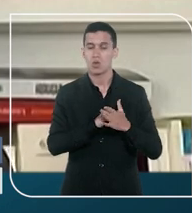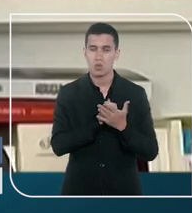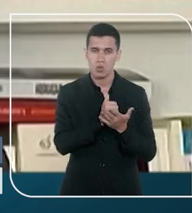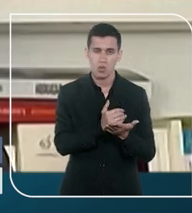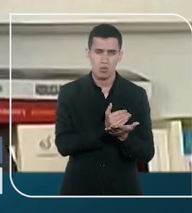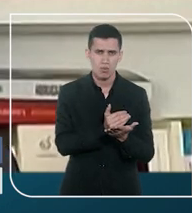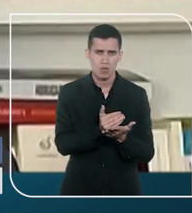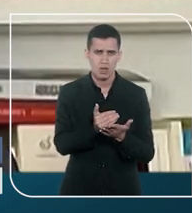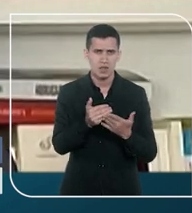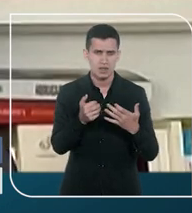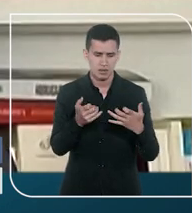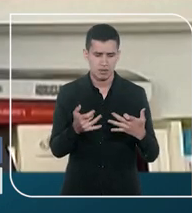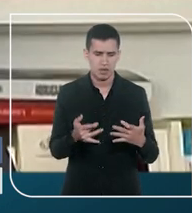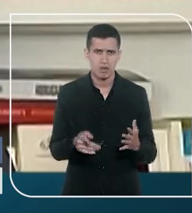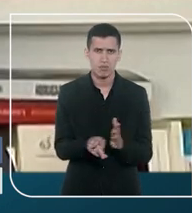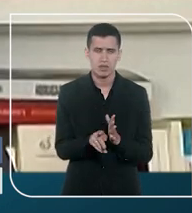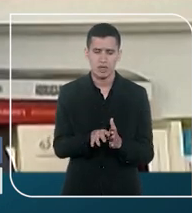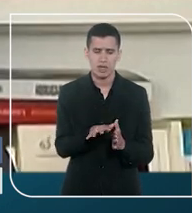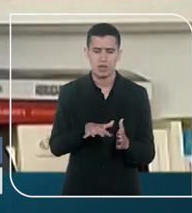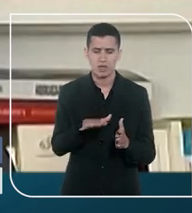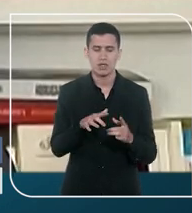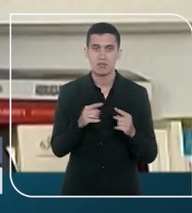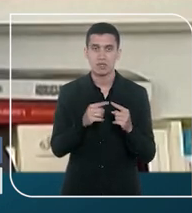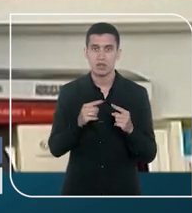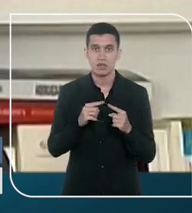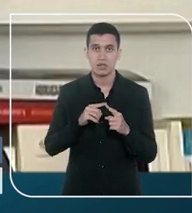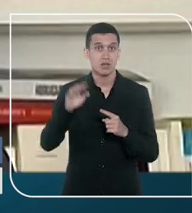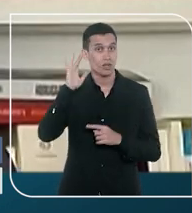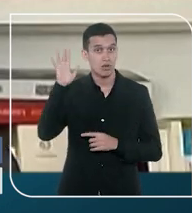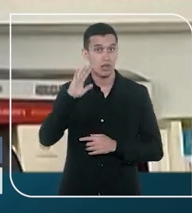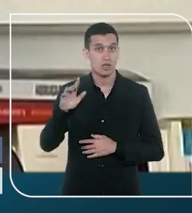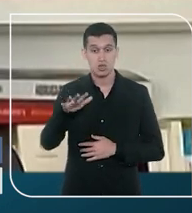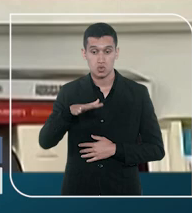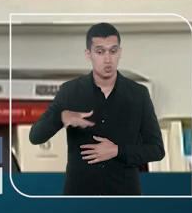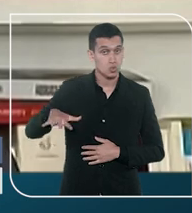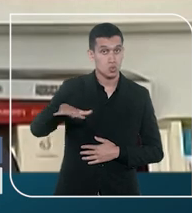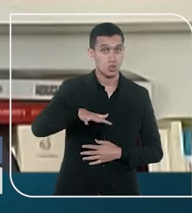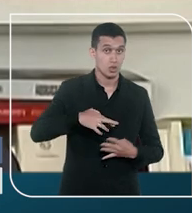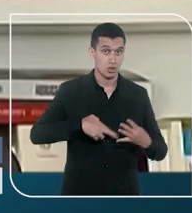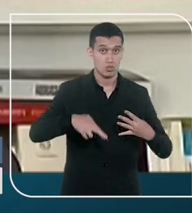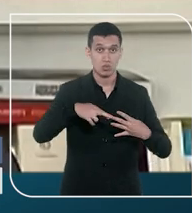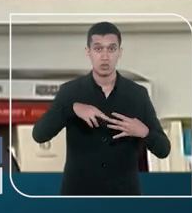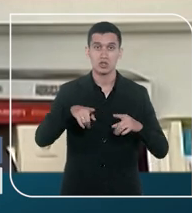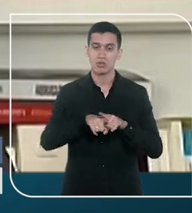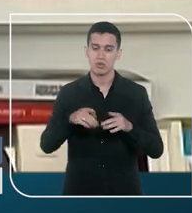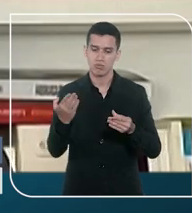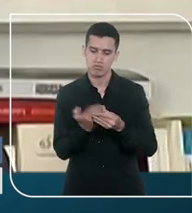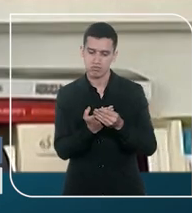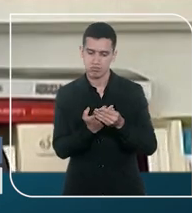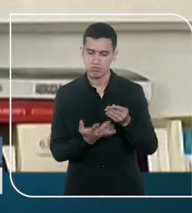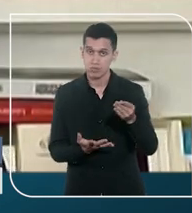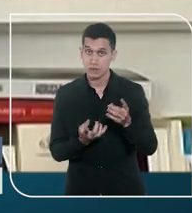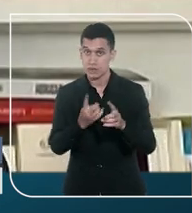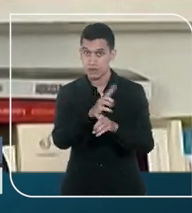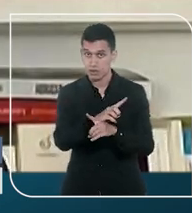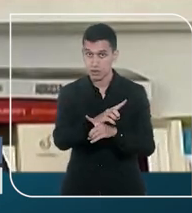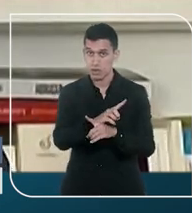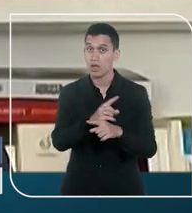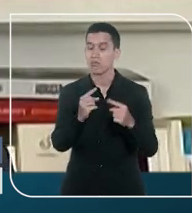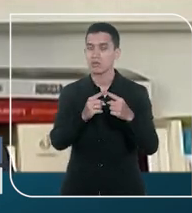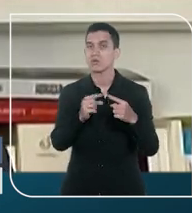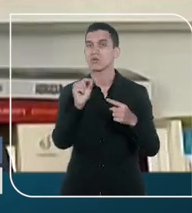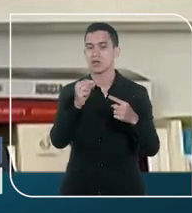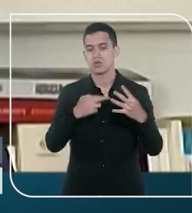a tratar da parte relacionada à teoria geral dos recursos, e os embargos de divergência, na verdade, se constituem num